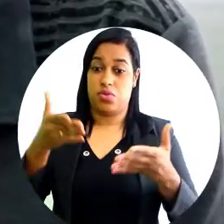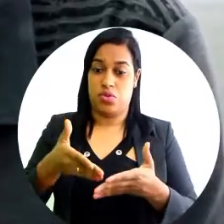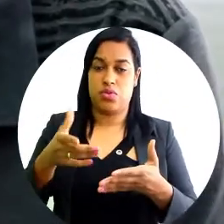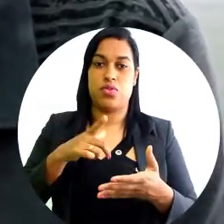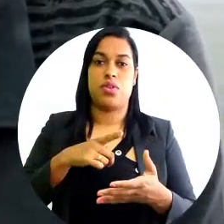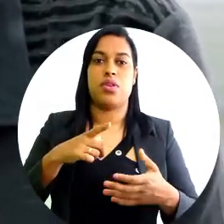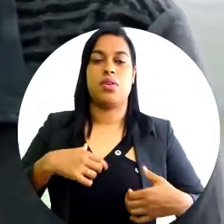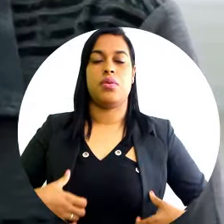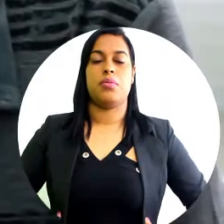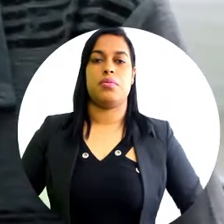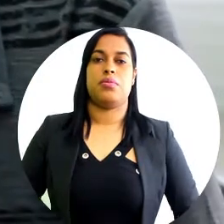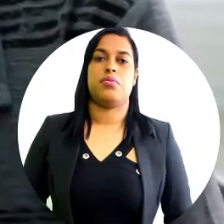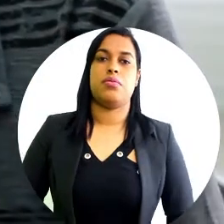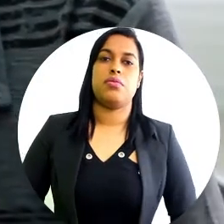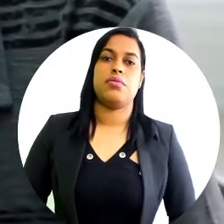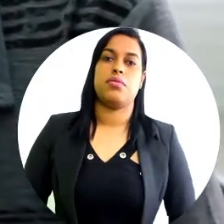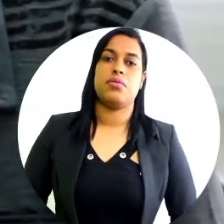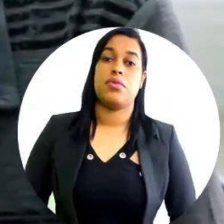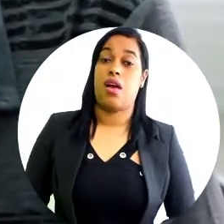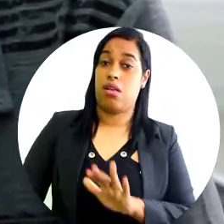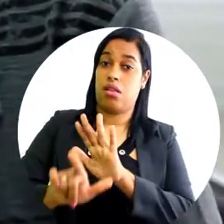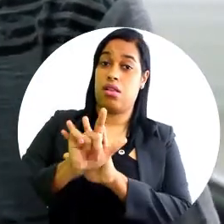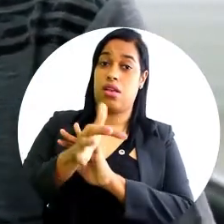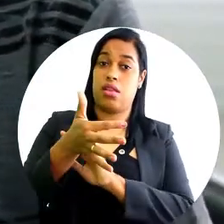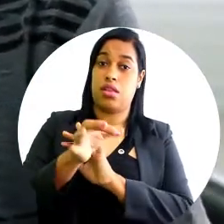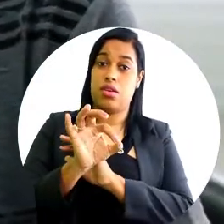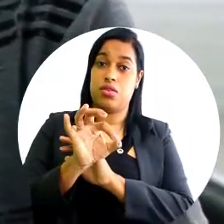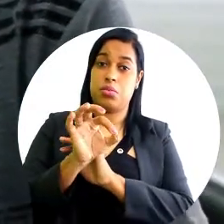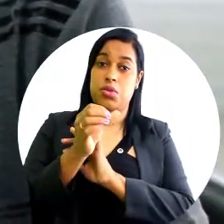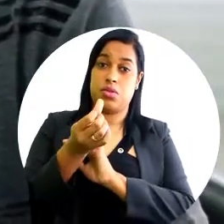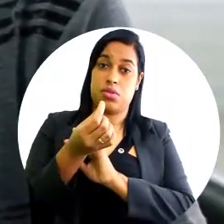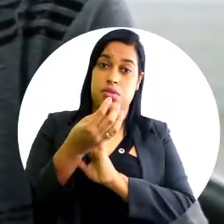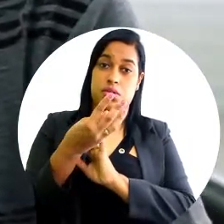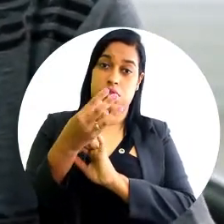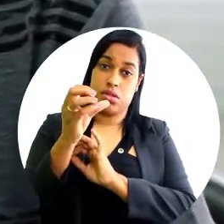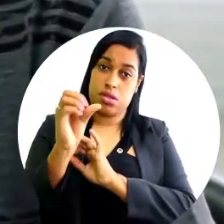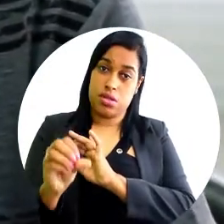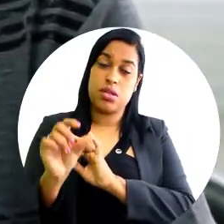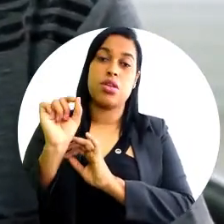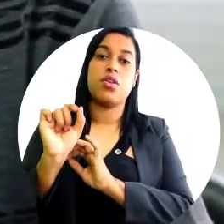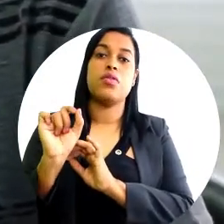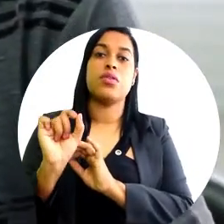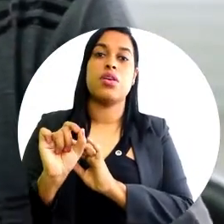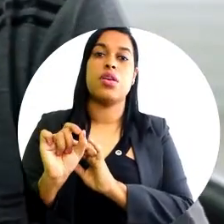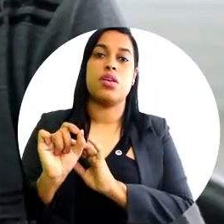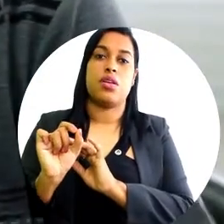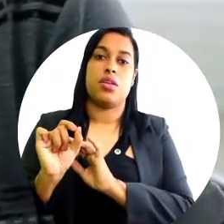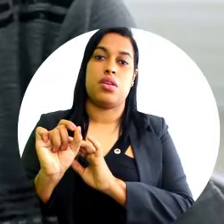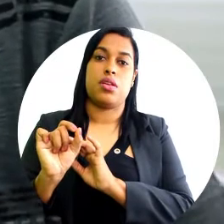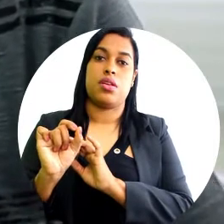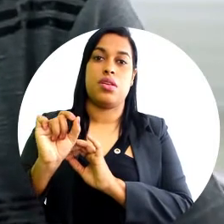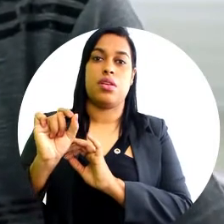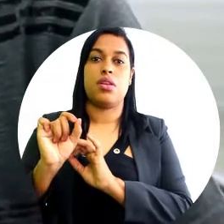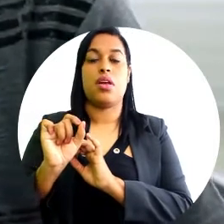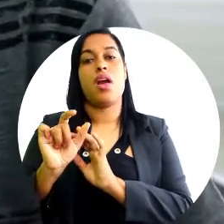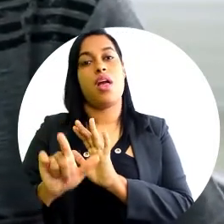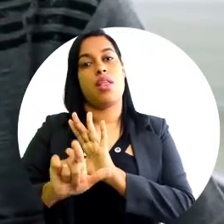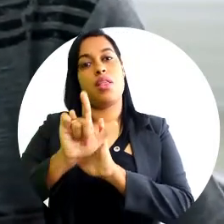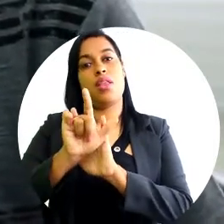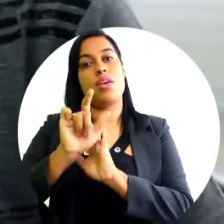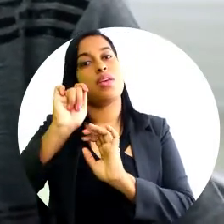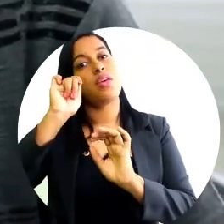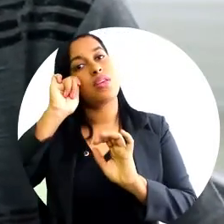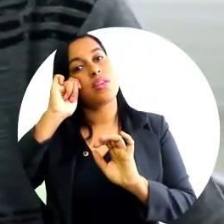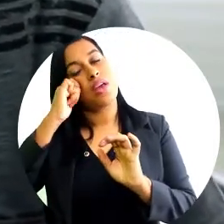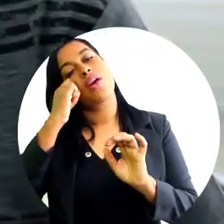temos recentemente a aplicação da Lei 10.639, que trata da questão